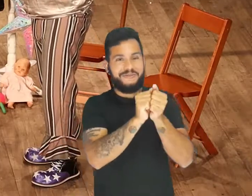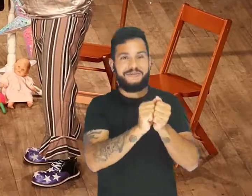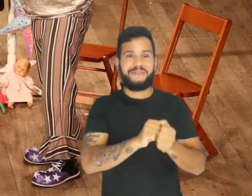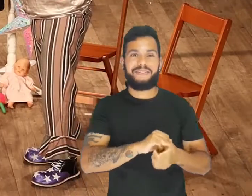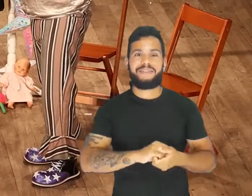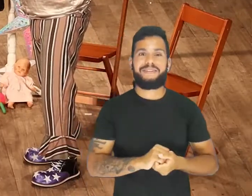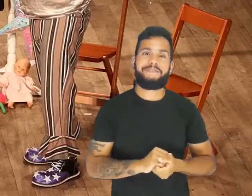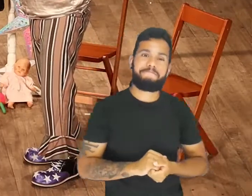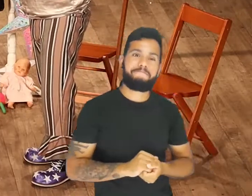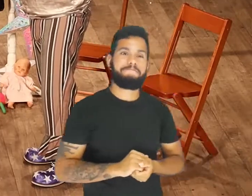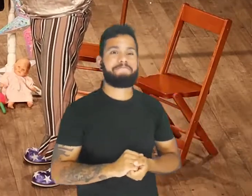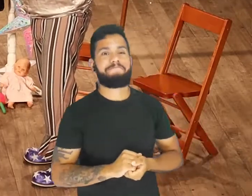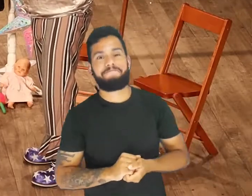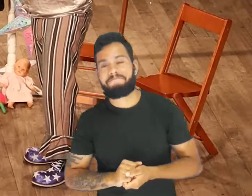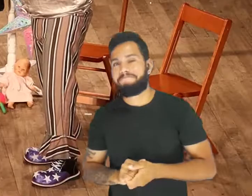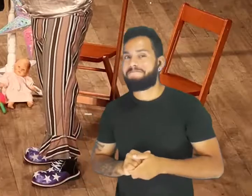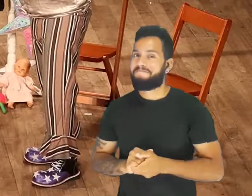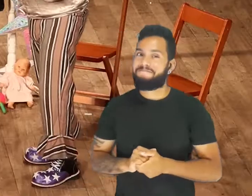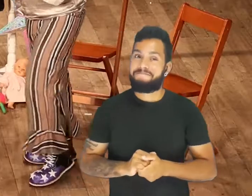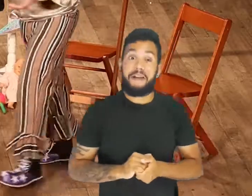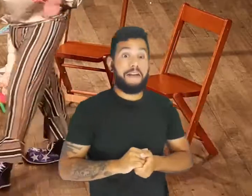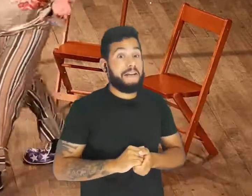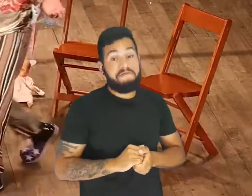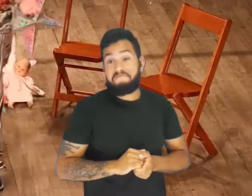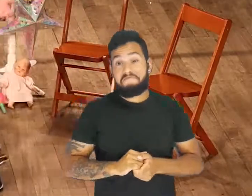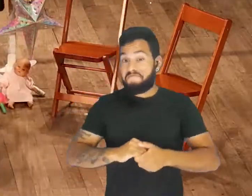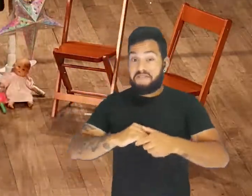problema. Agora vem aqui, cante uma música.